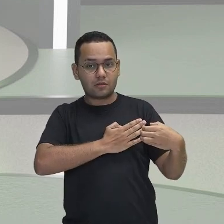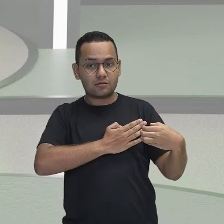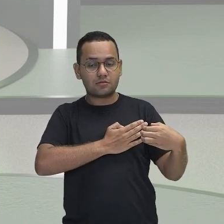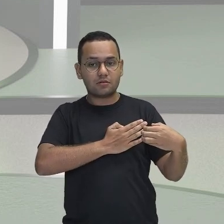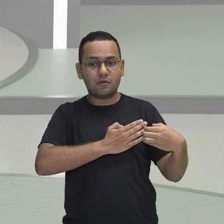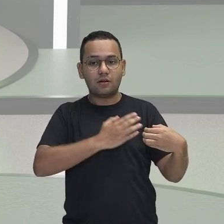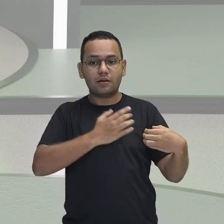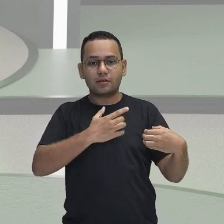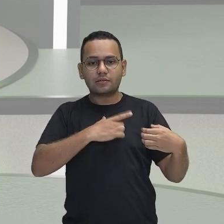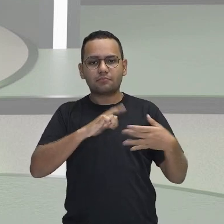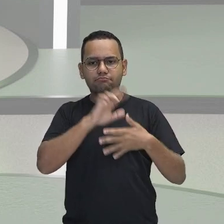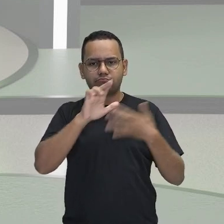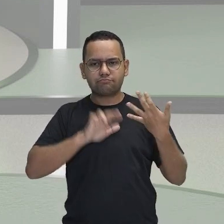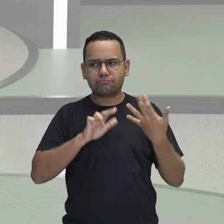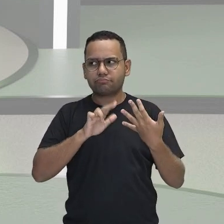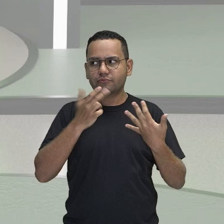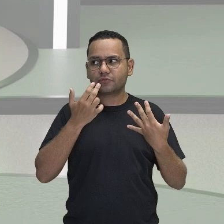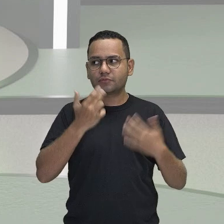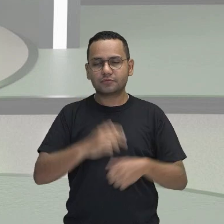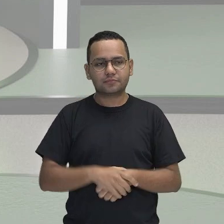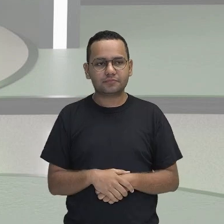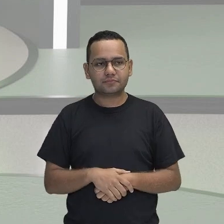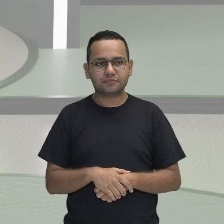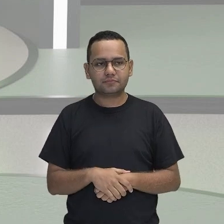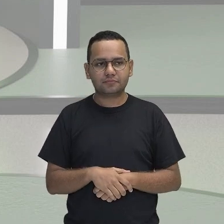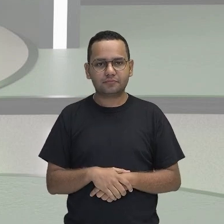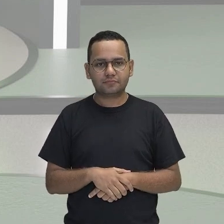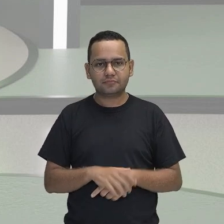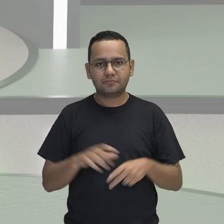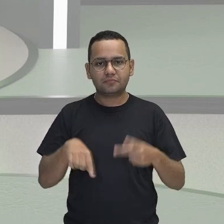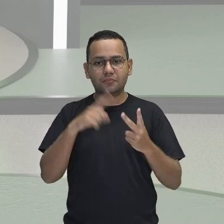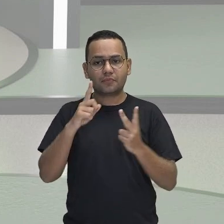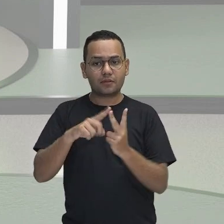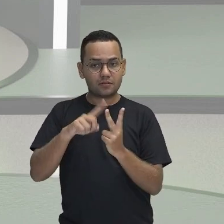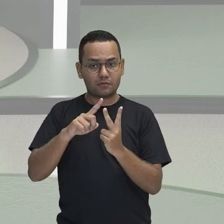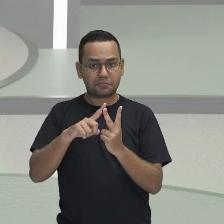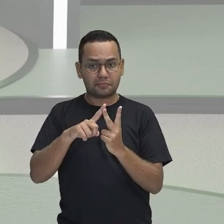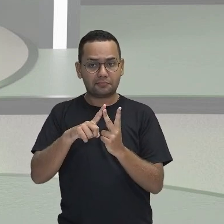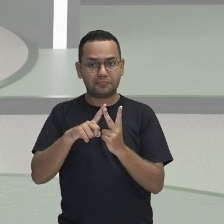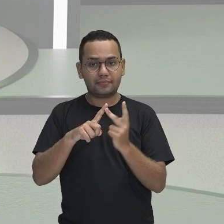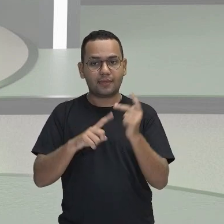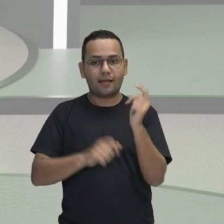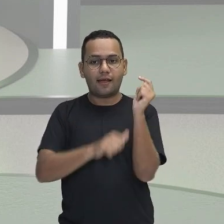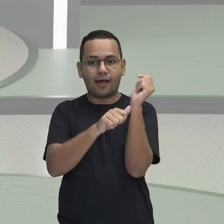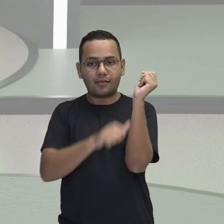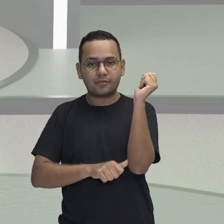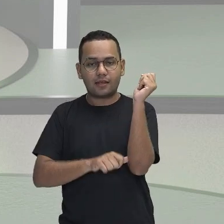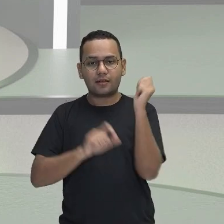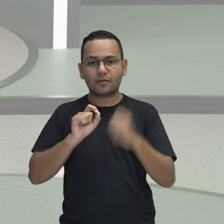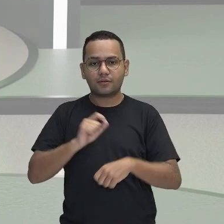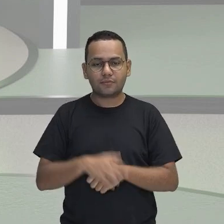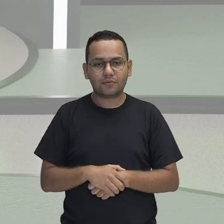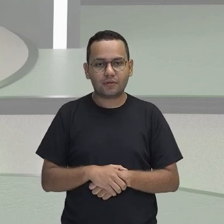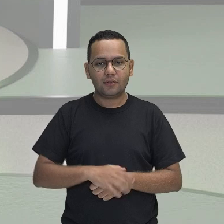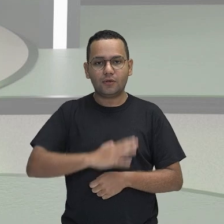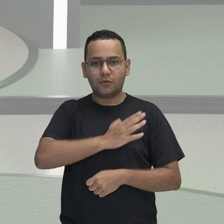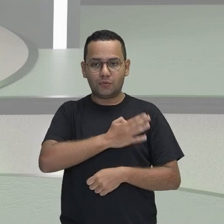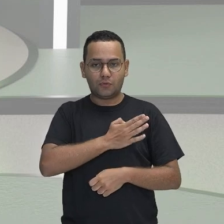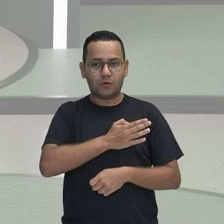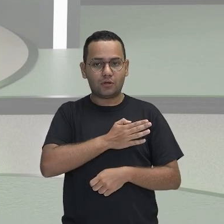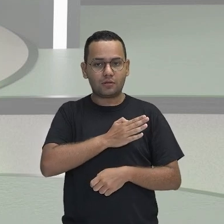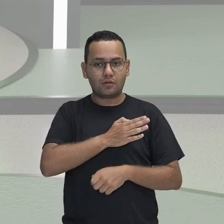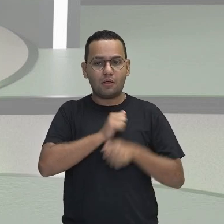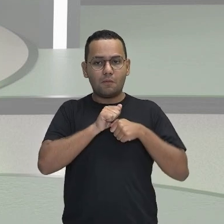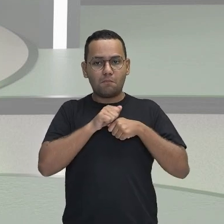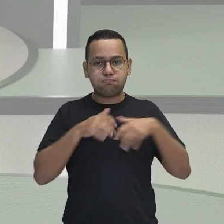coração. E artérias do coração para os órgãos e tecidos. Mas tem um momento